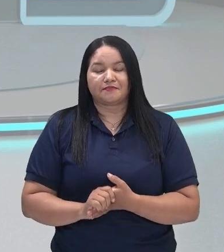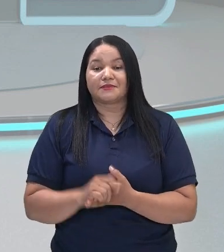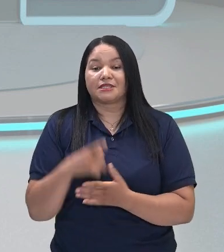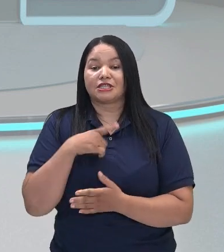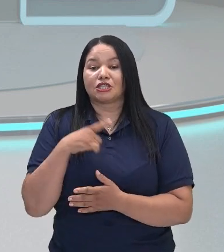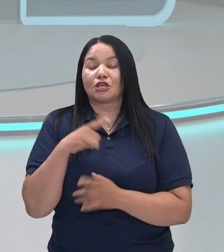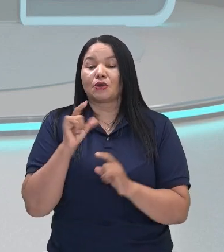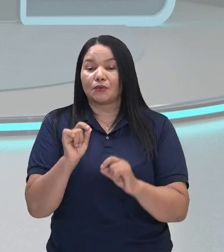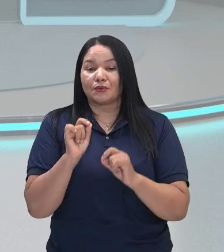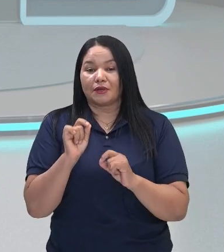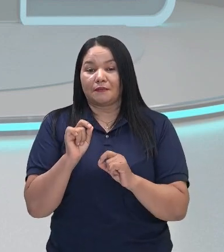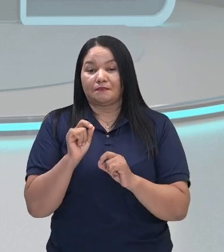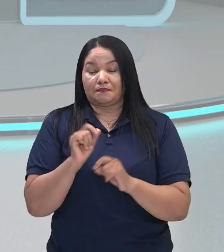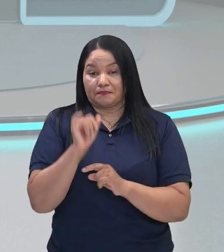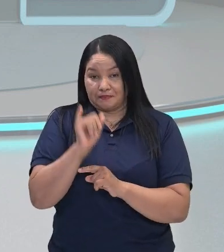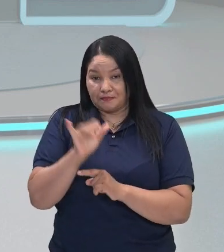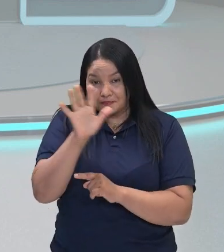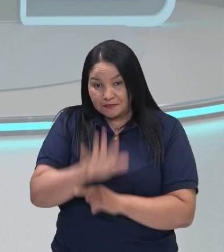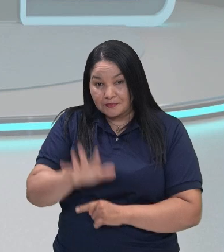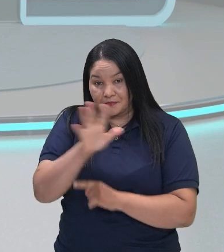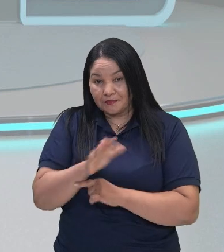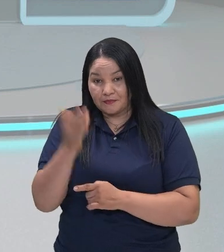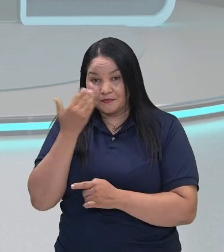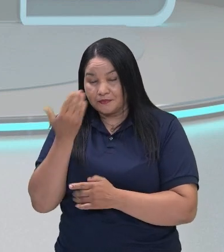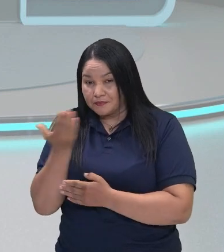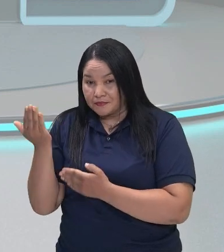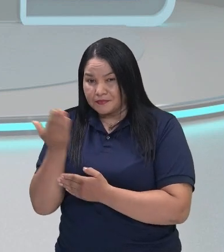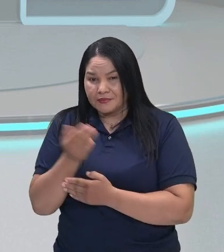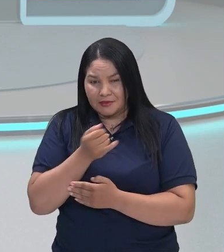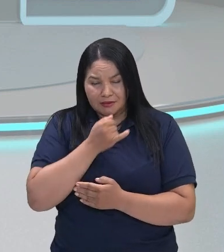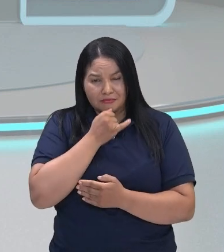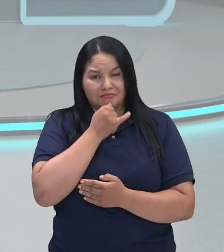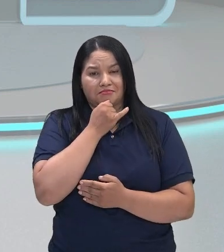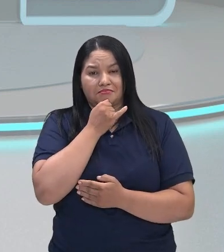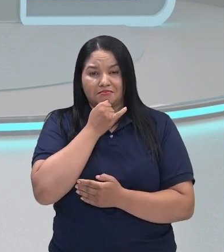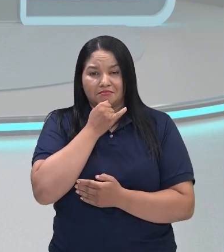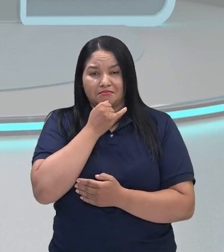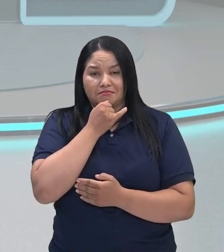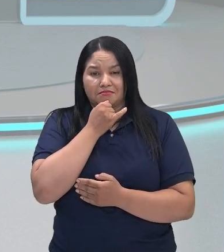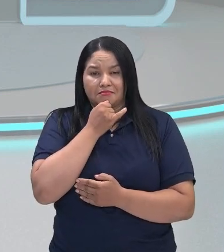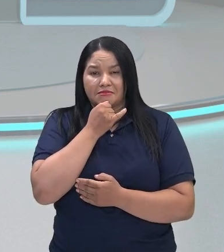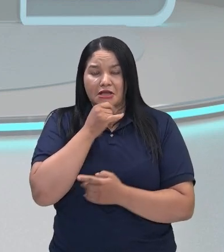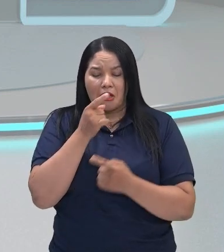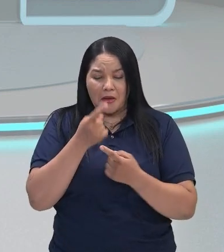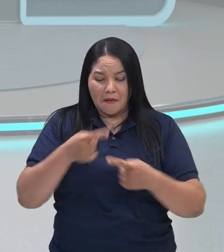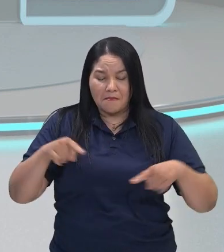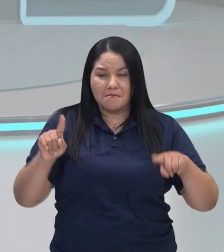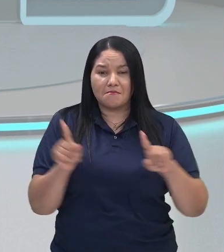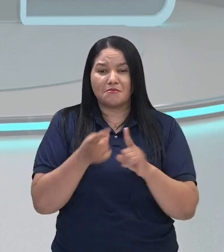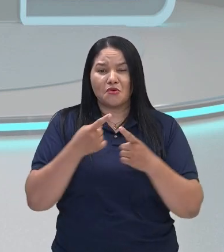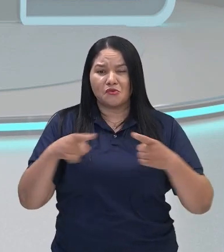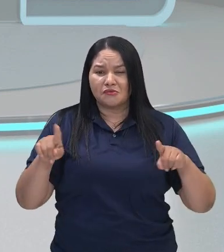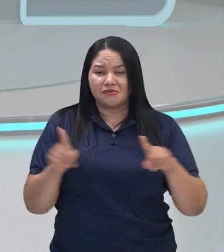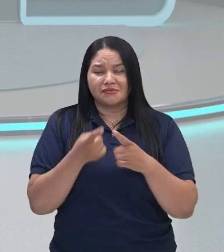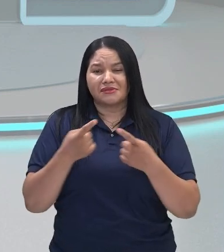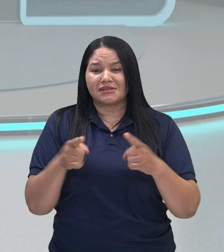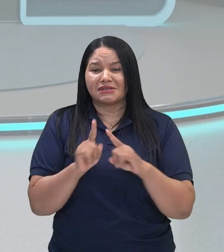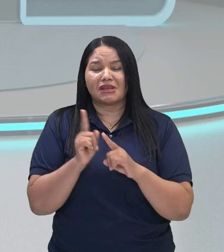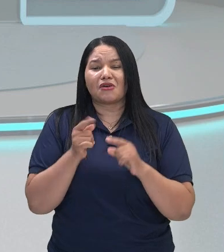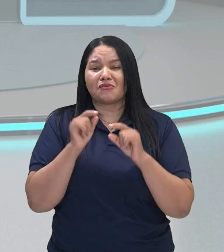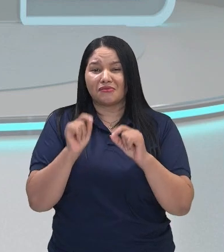tenho aqui uma imagem triste, normalmente toca aquela música de fundo também,